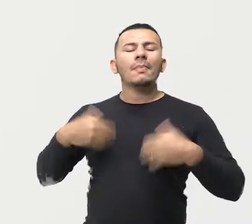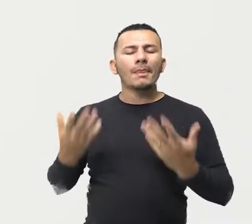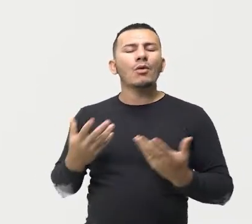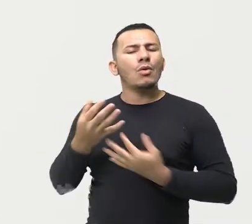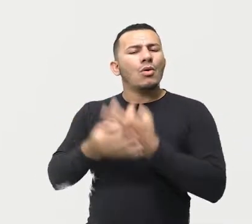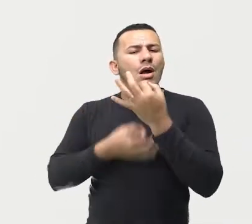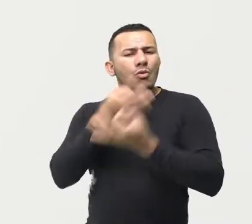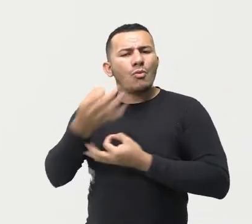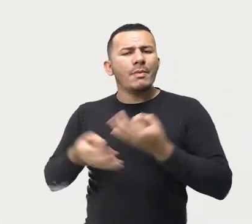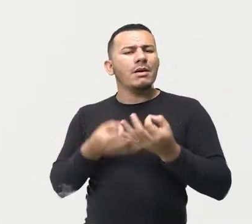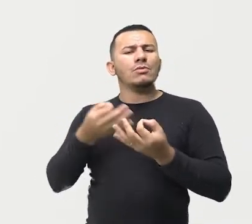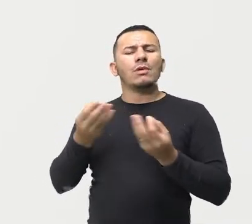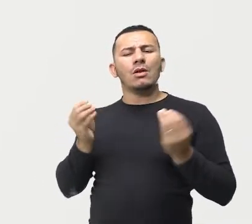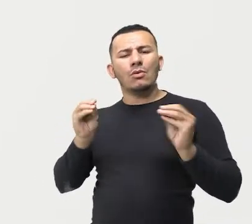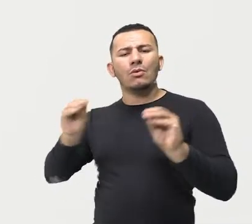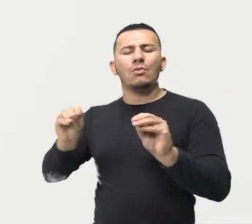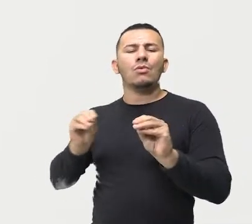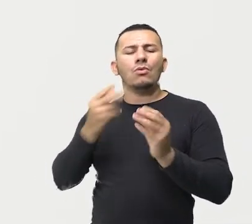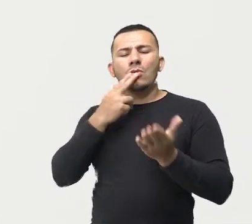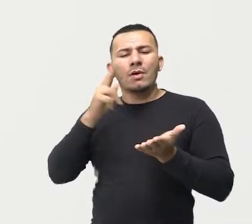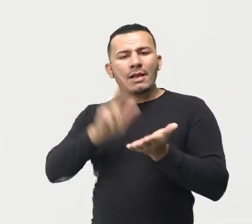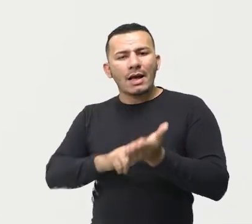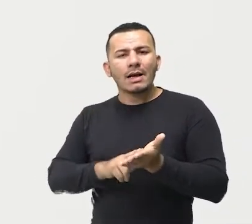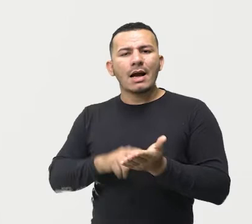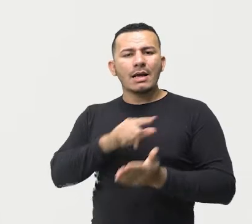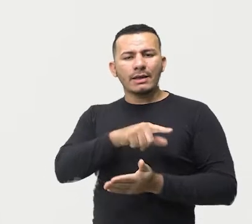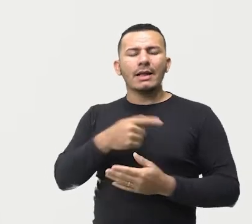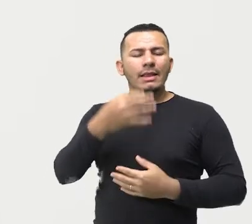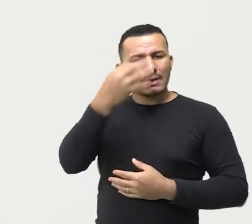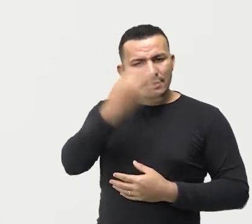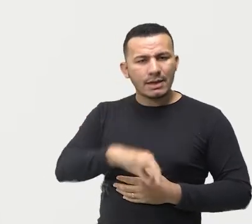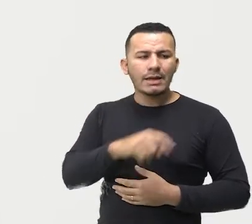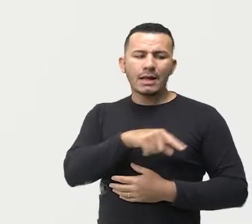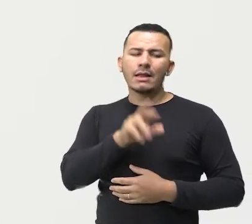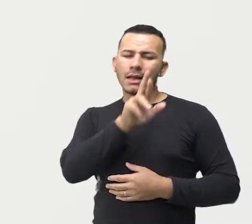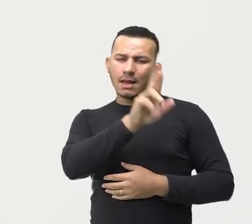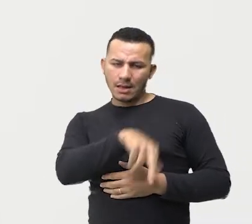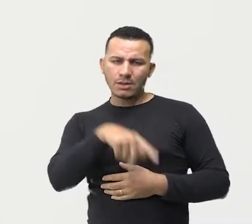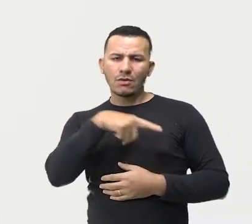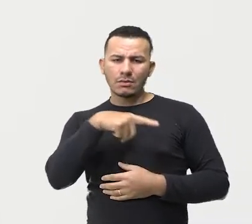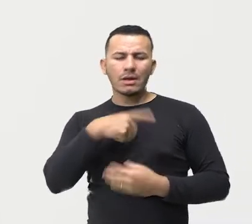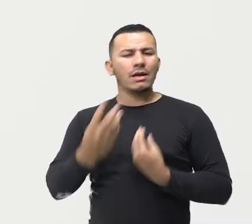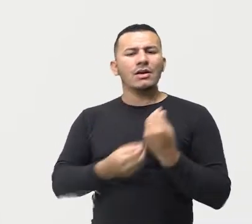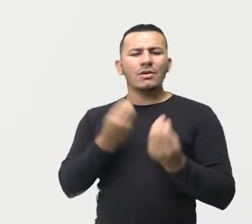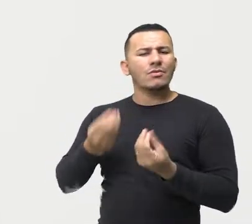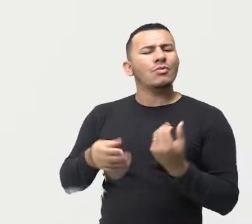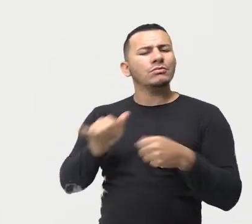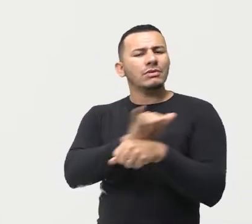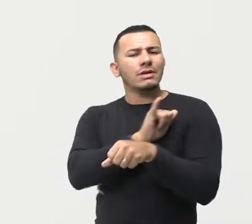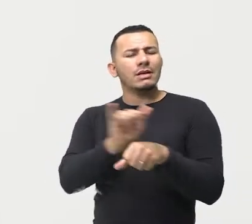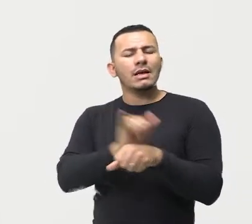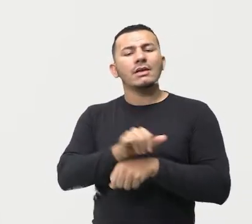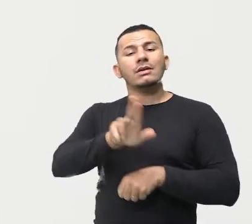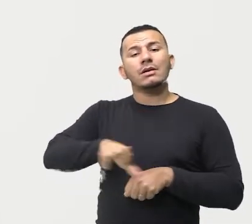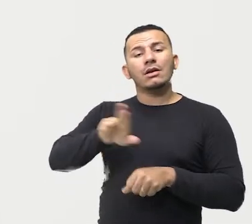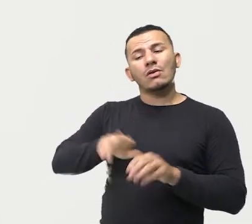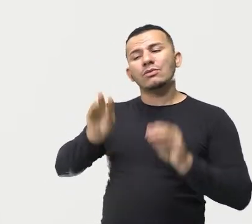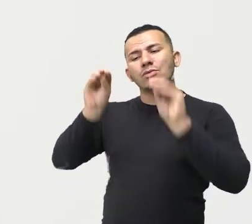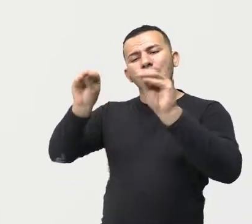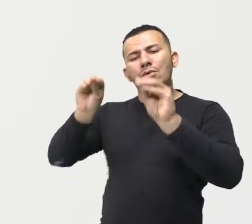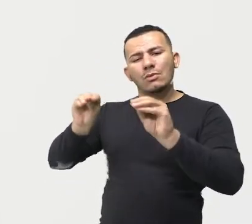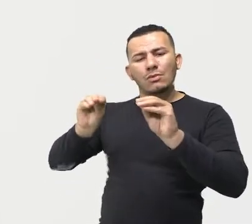quais argumentos foram utilizados para provar que ela estava certa ou seja que traz aquela de ideia de sustentação